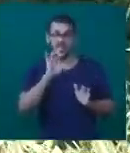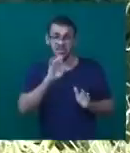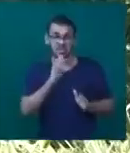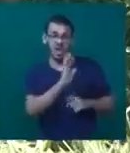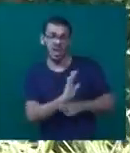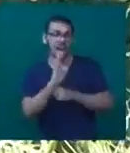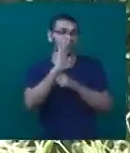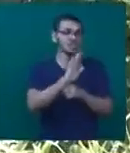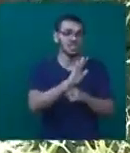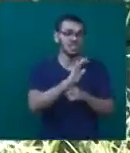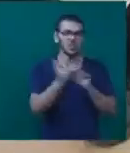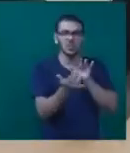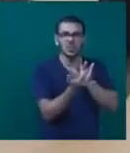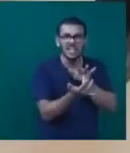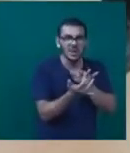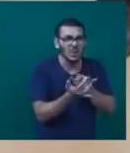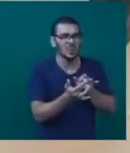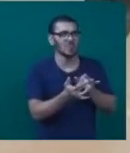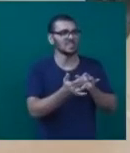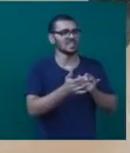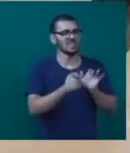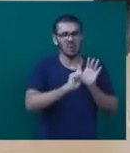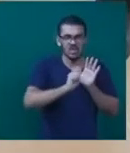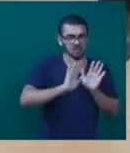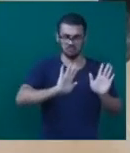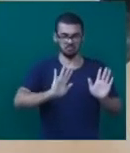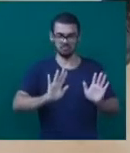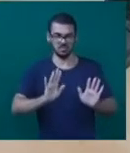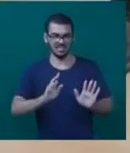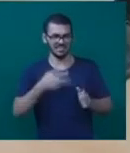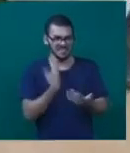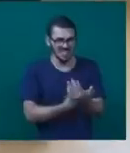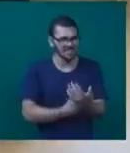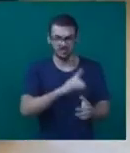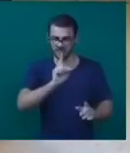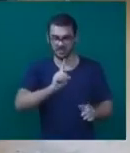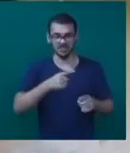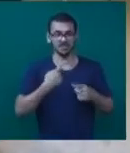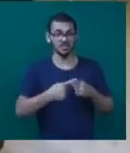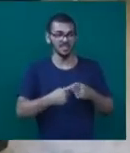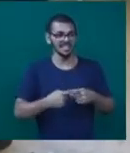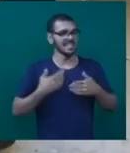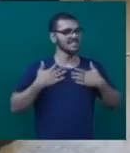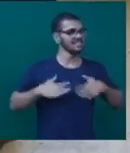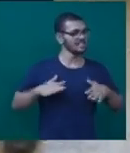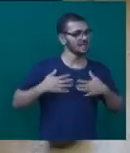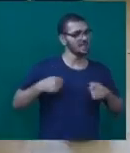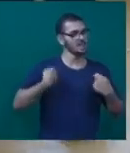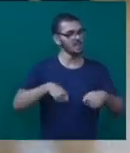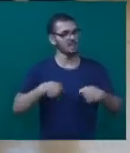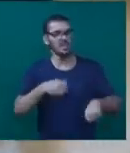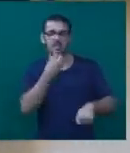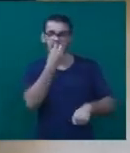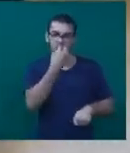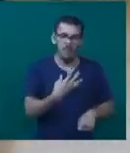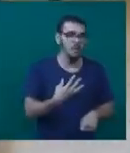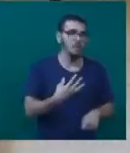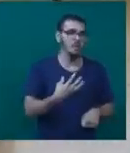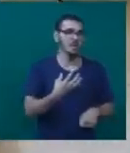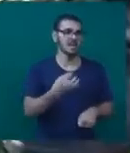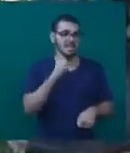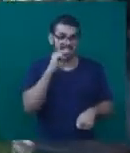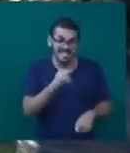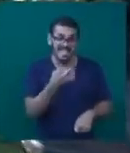não é viciado. Por quê? Porque esse trabalho tem que ser prazeroso. E um cão que começar